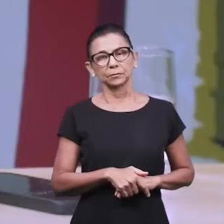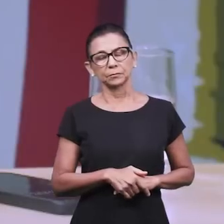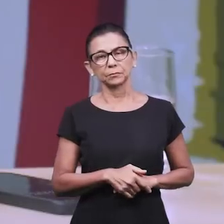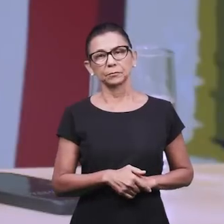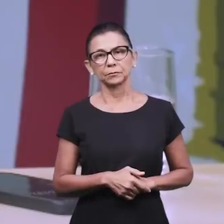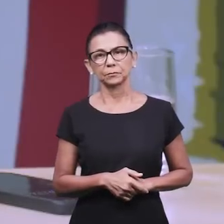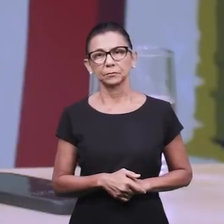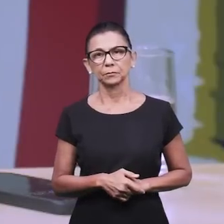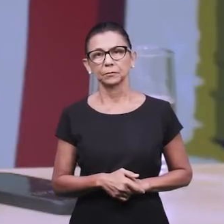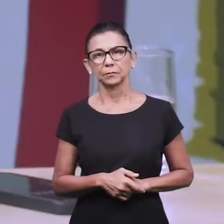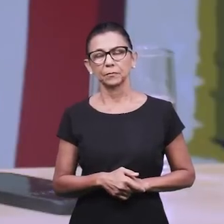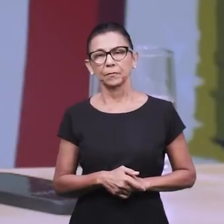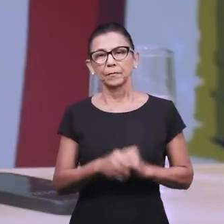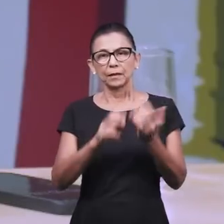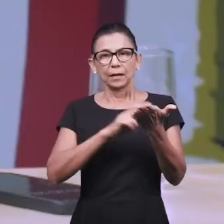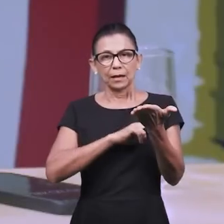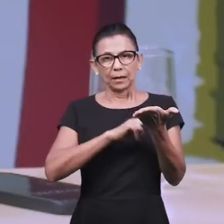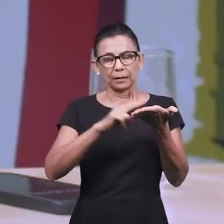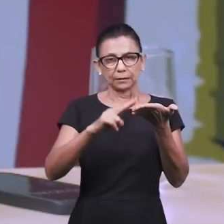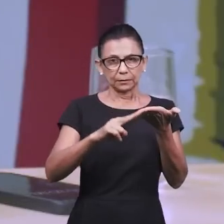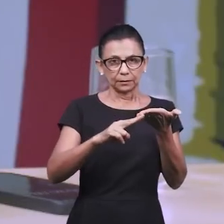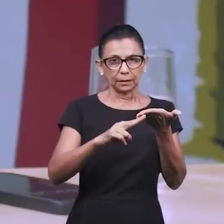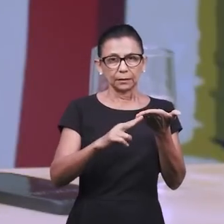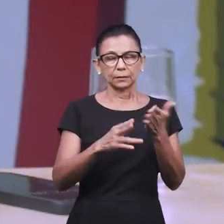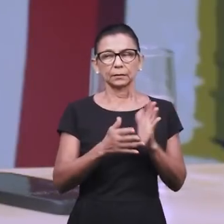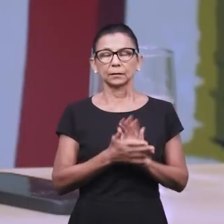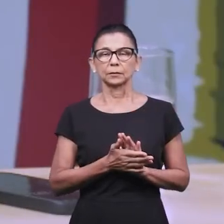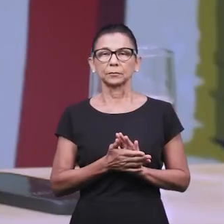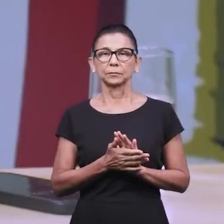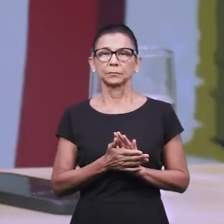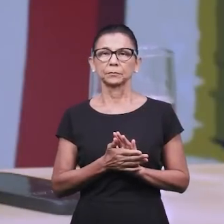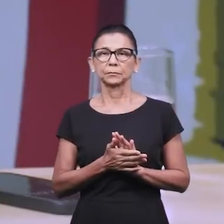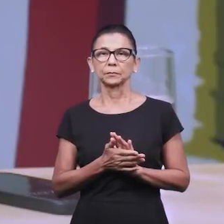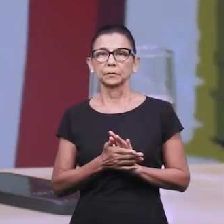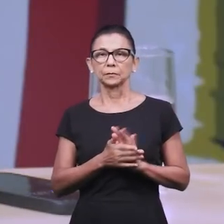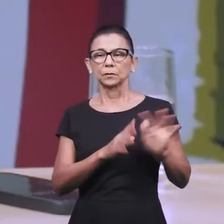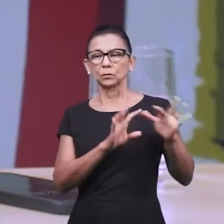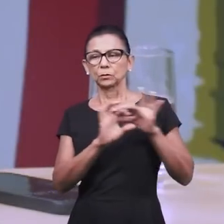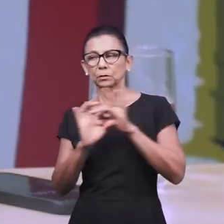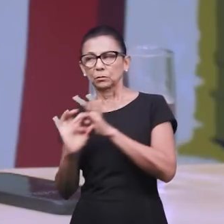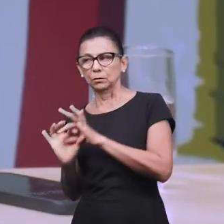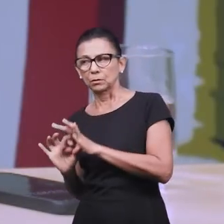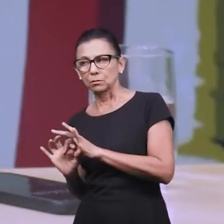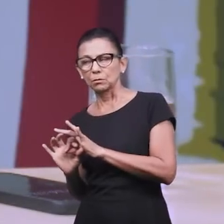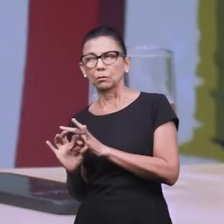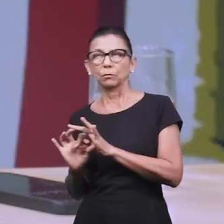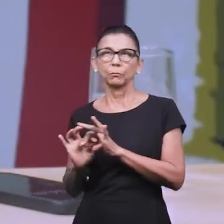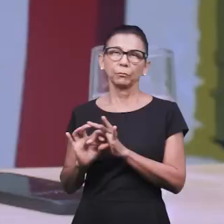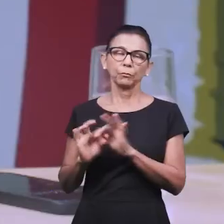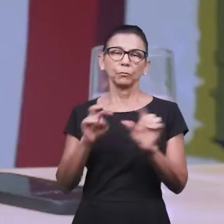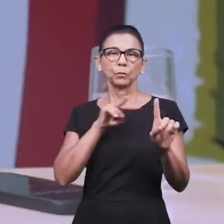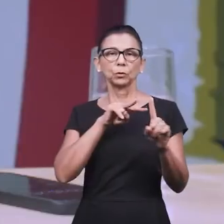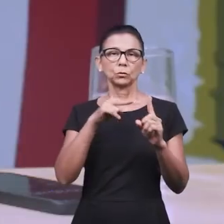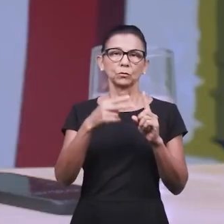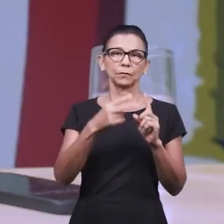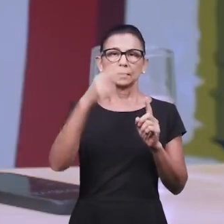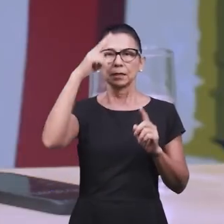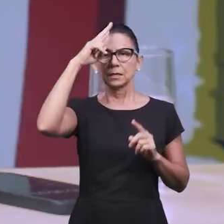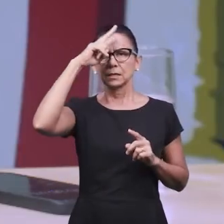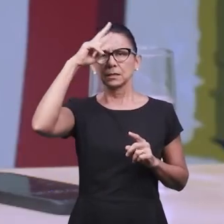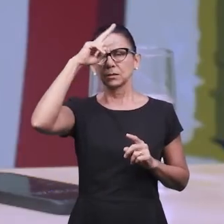contextualizou a carta do ponto de vista do momento histórico em que ela foi escrita. Essa